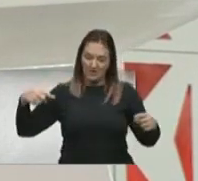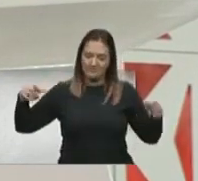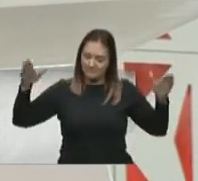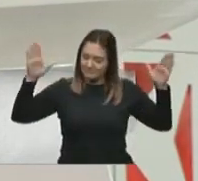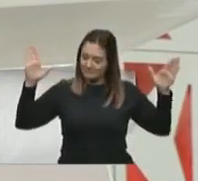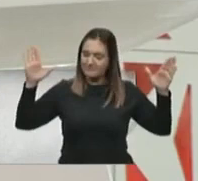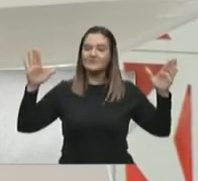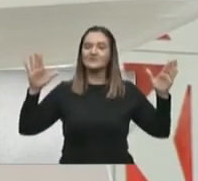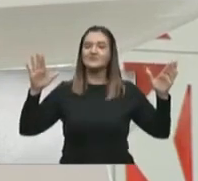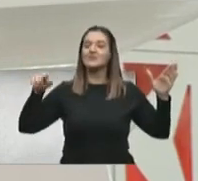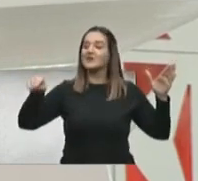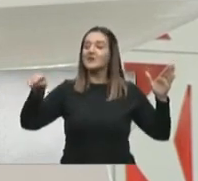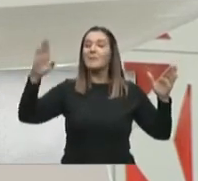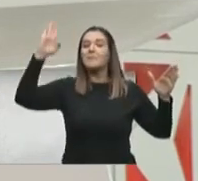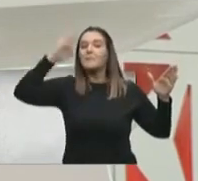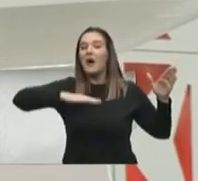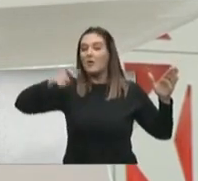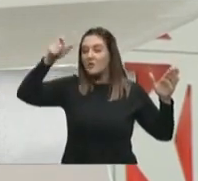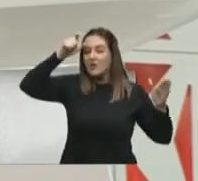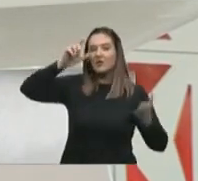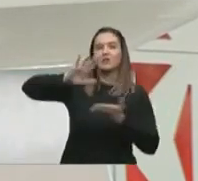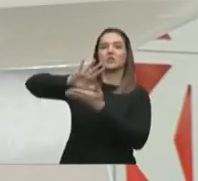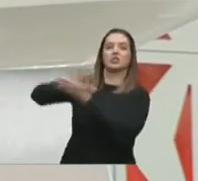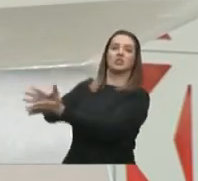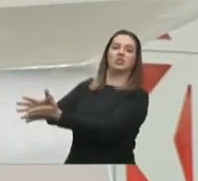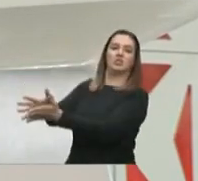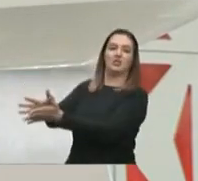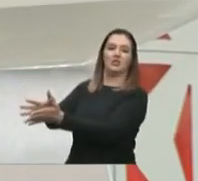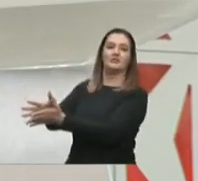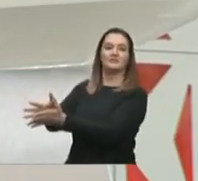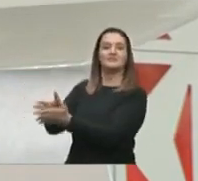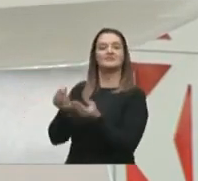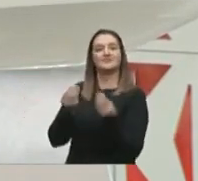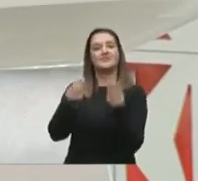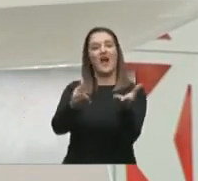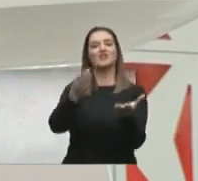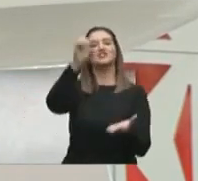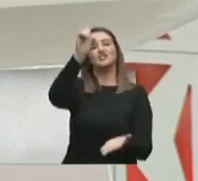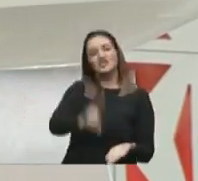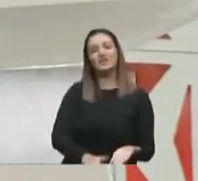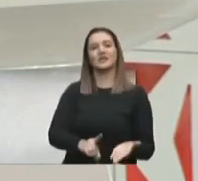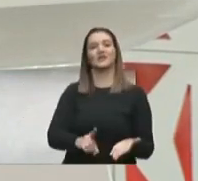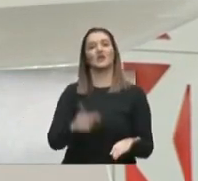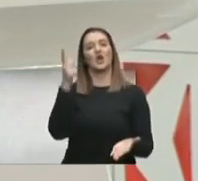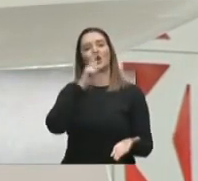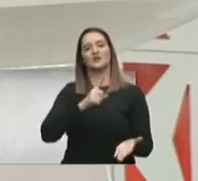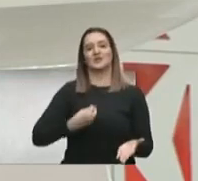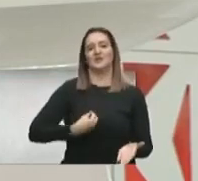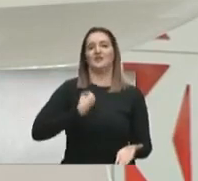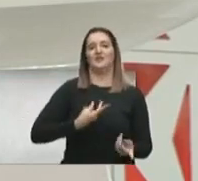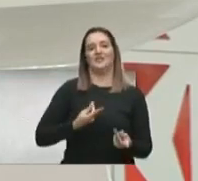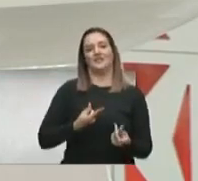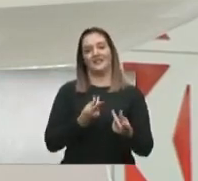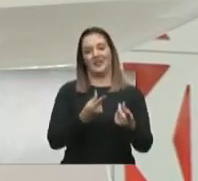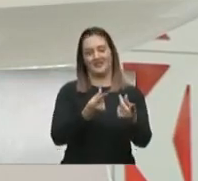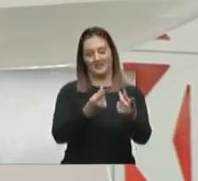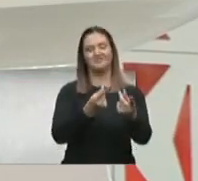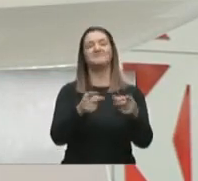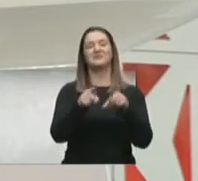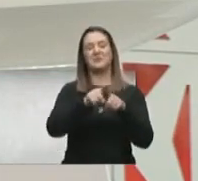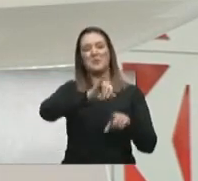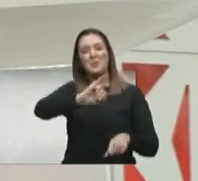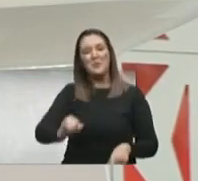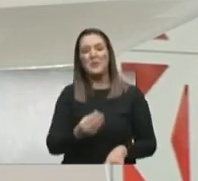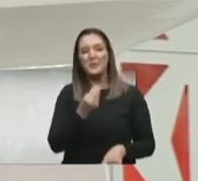venceu o mal, derrotou Satanás e concedeu a você e a mim o privilégio e a